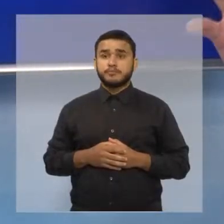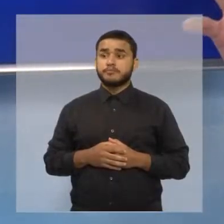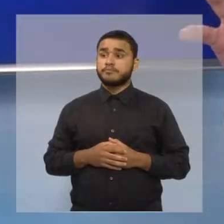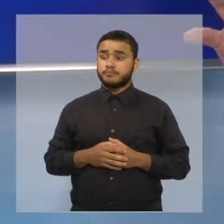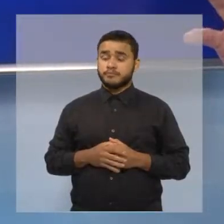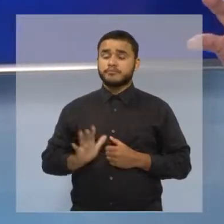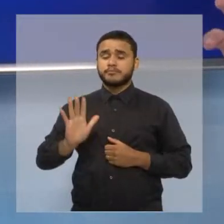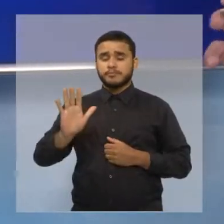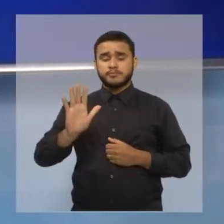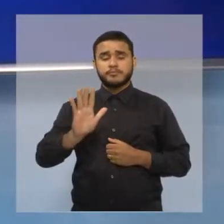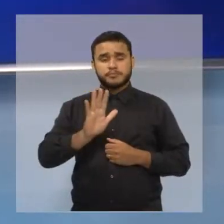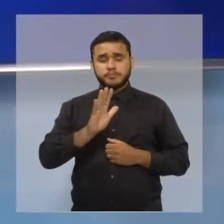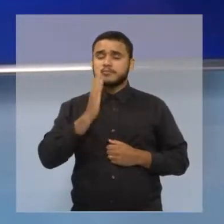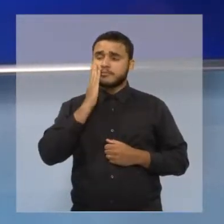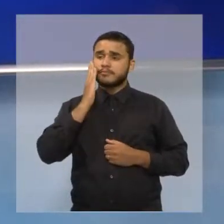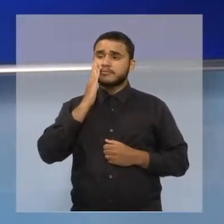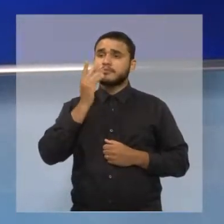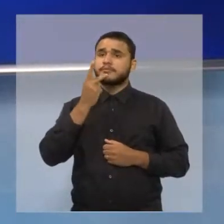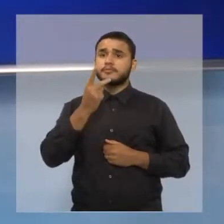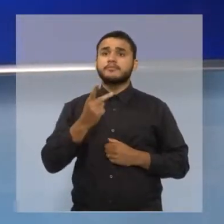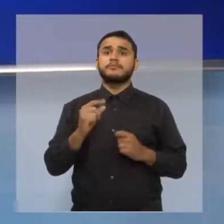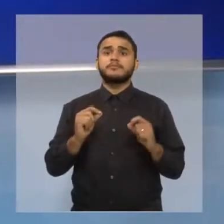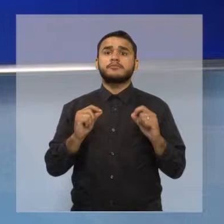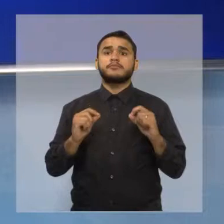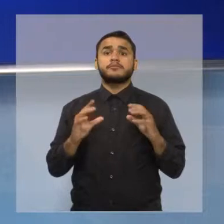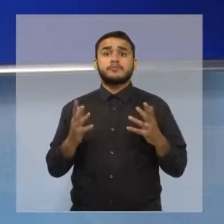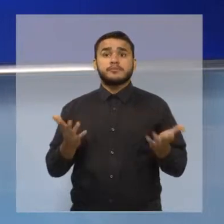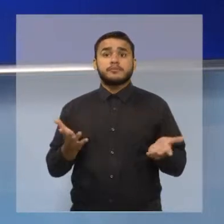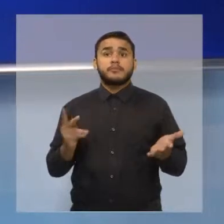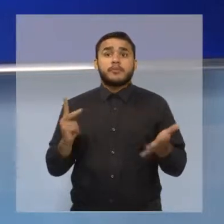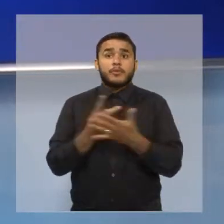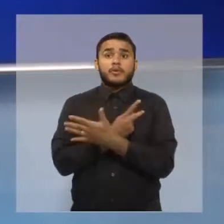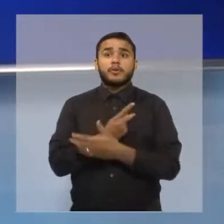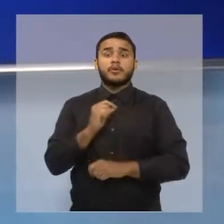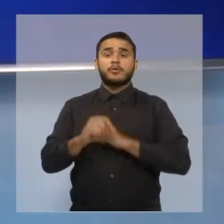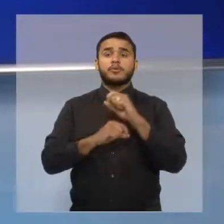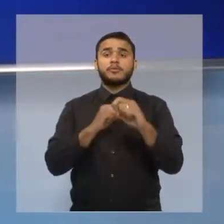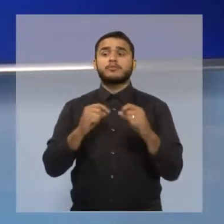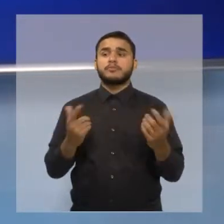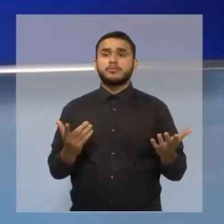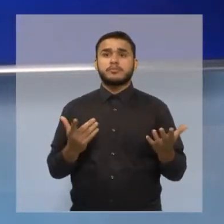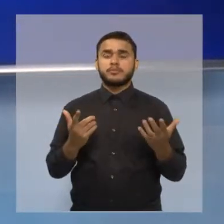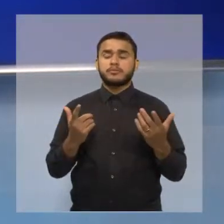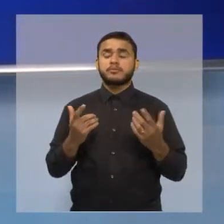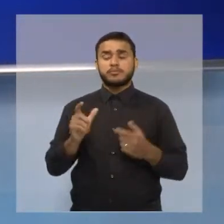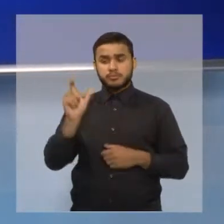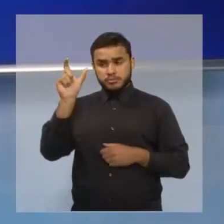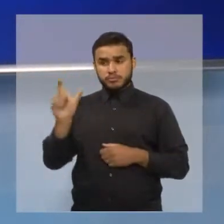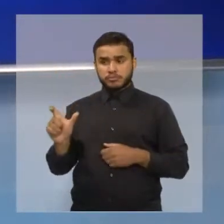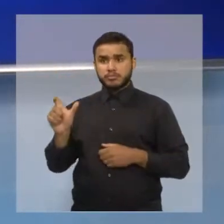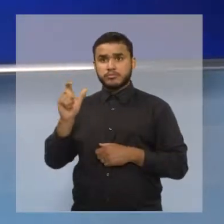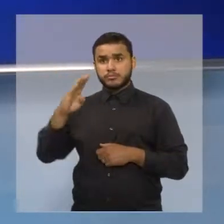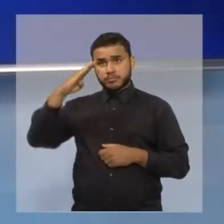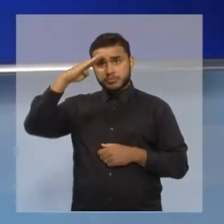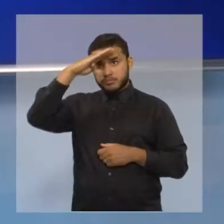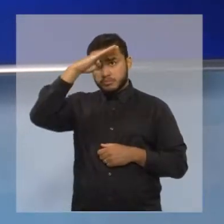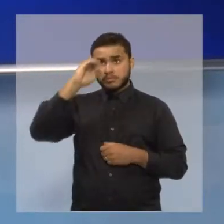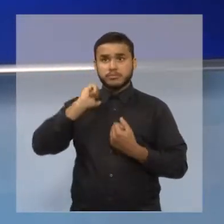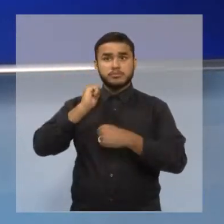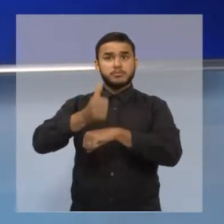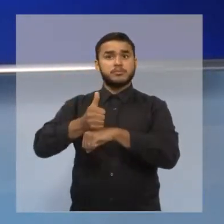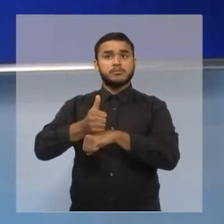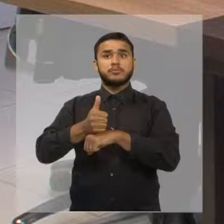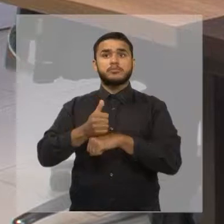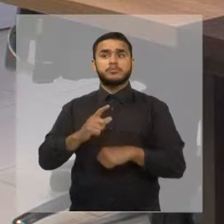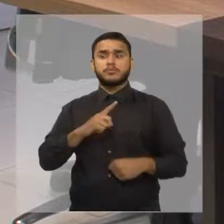A legitimidade da eleição do presidente da República não se discute. De igual modo, a legitimidade